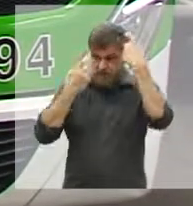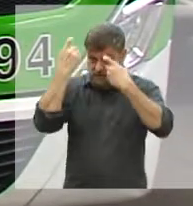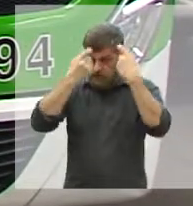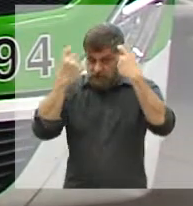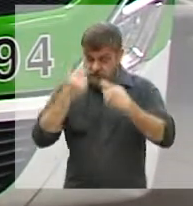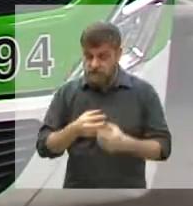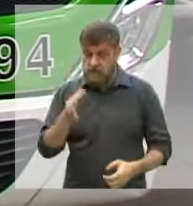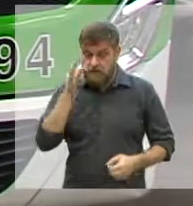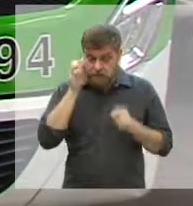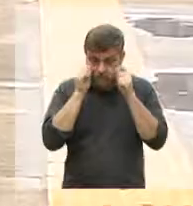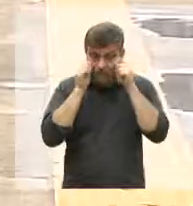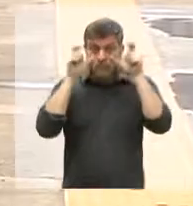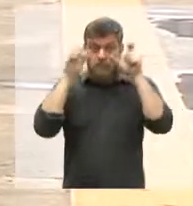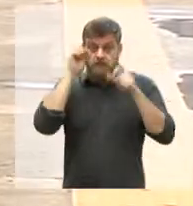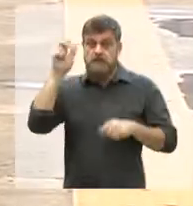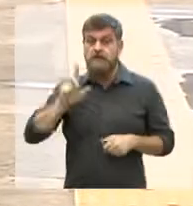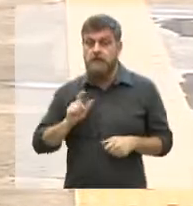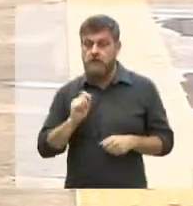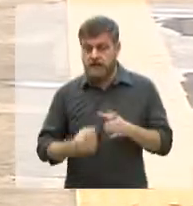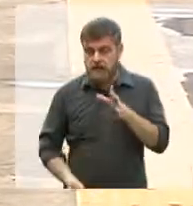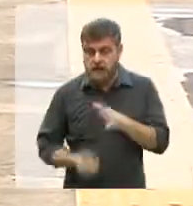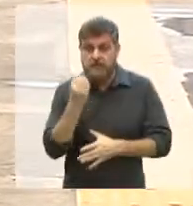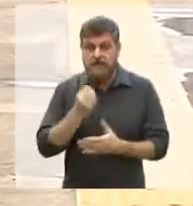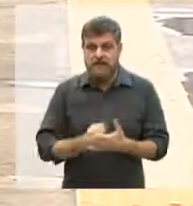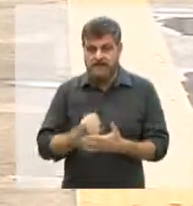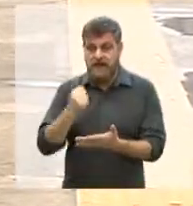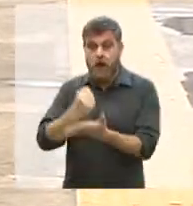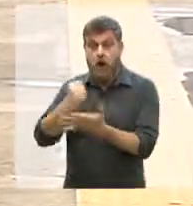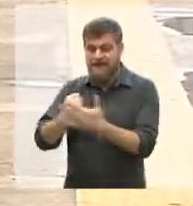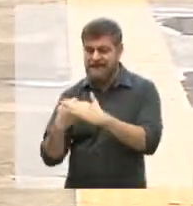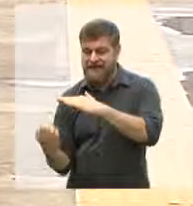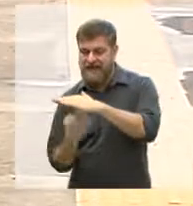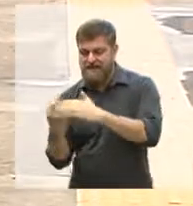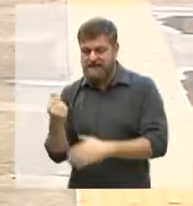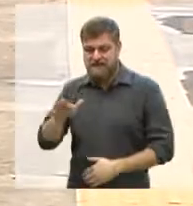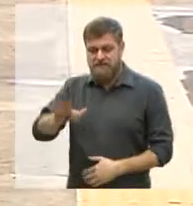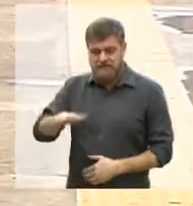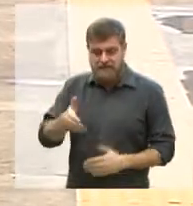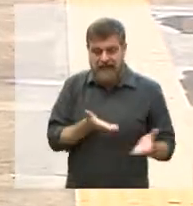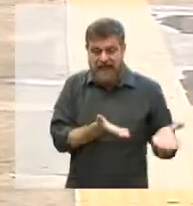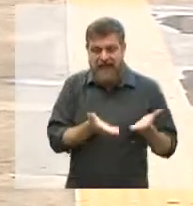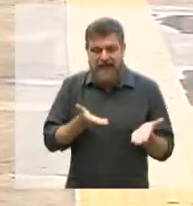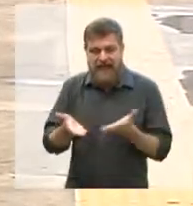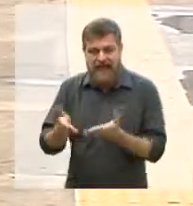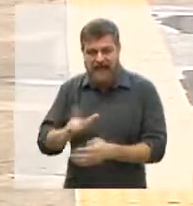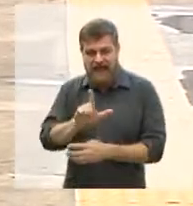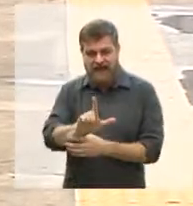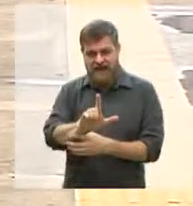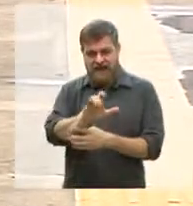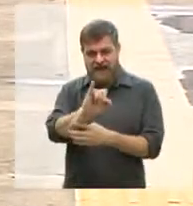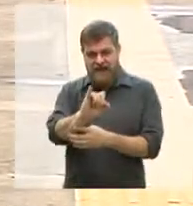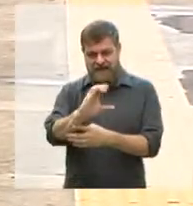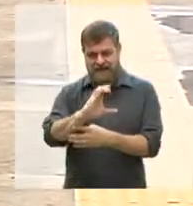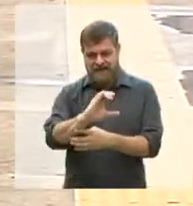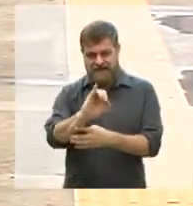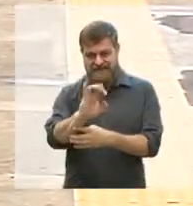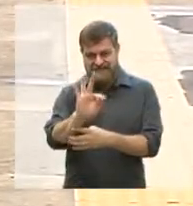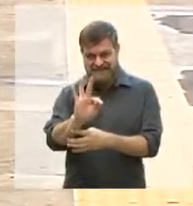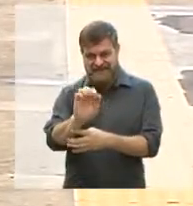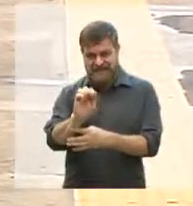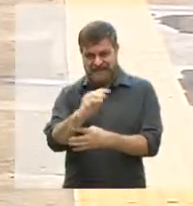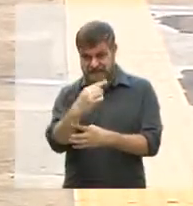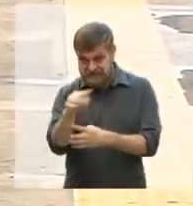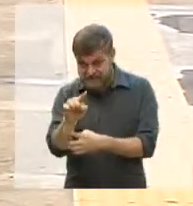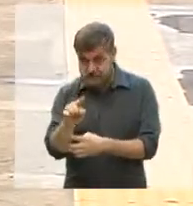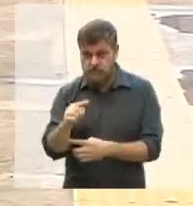vai acompanhar, que é a abertura da licitação para a nova concessão de transporte público na cidade de Campinas. Essa é uma